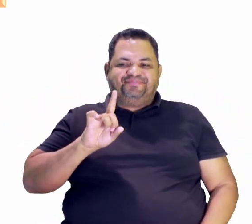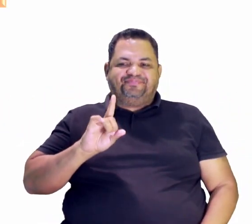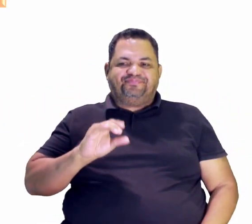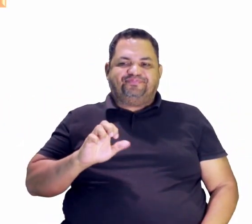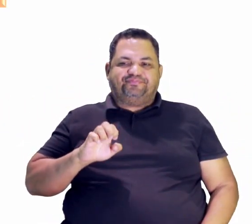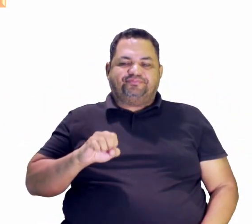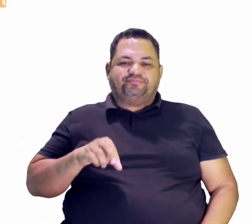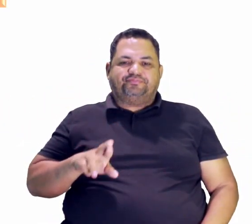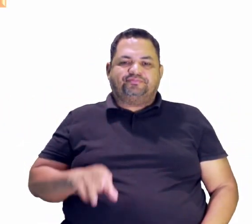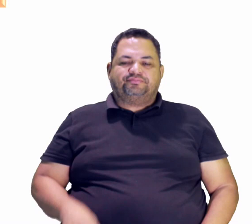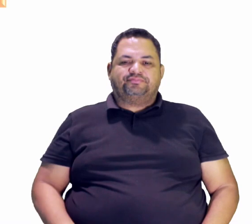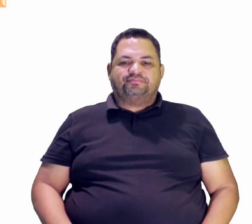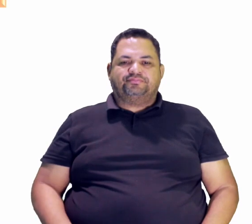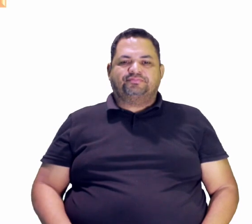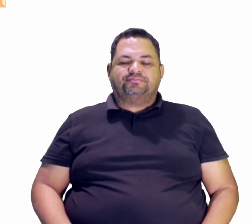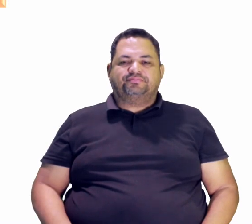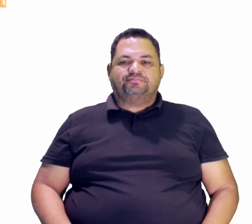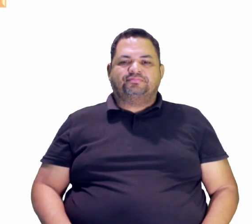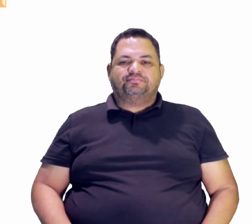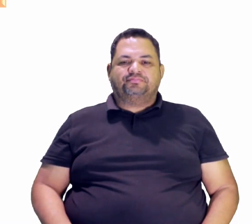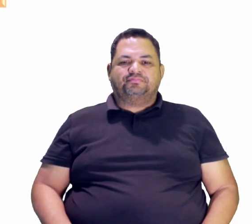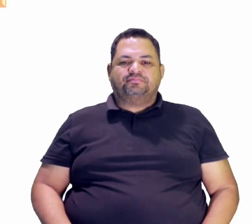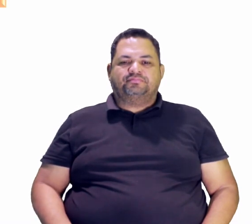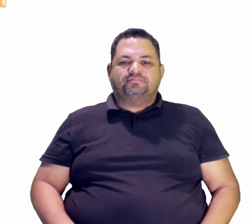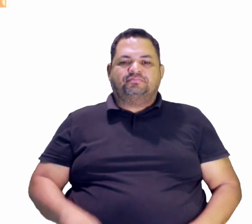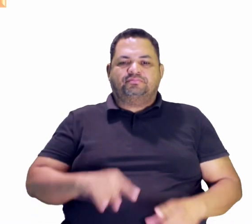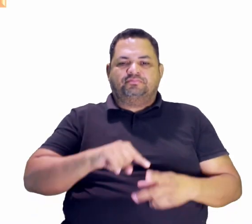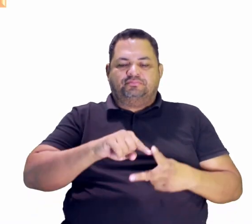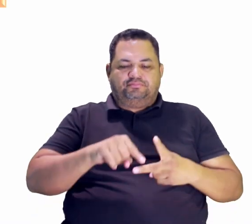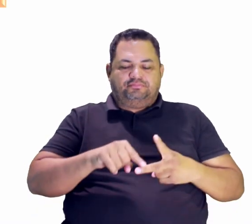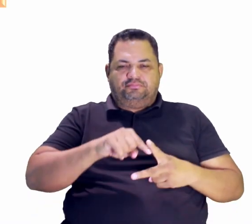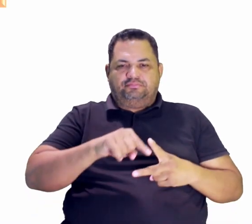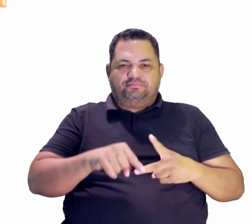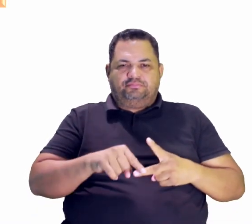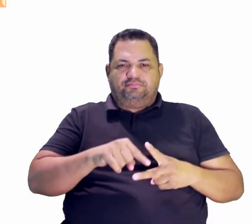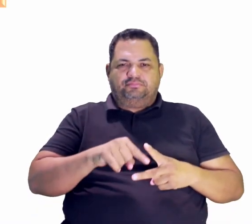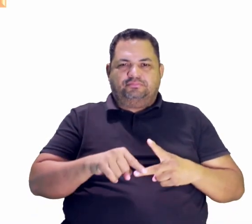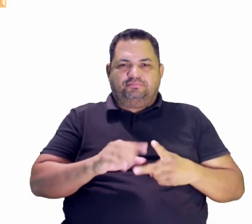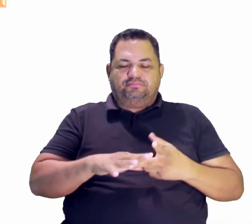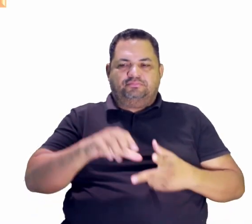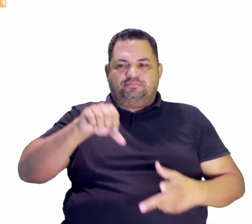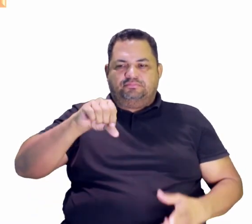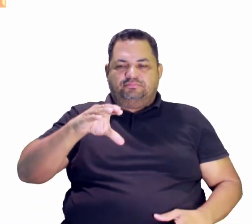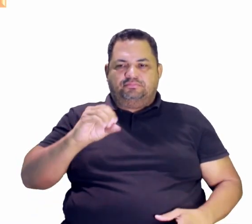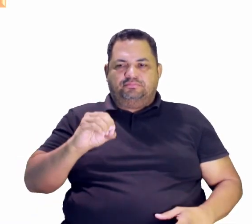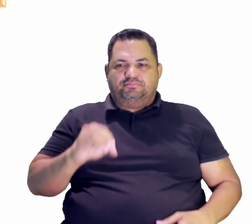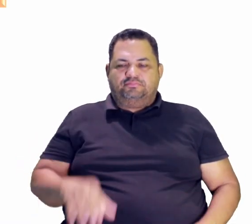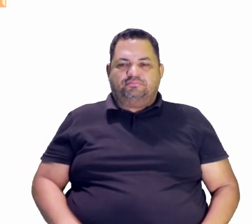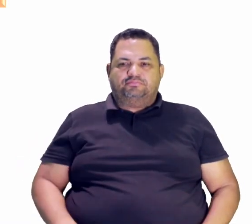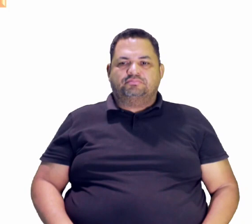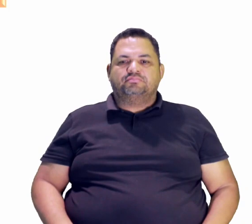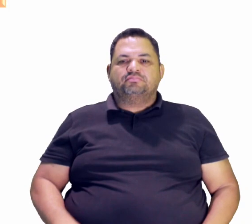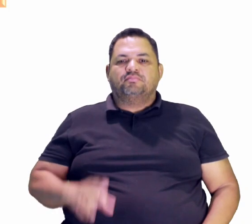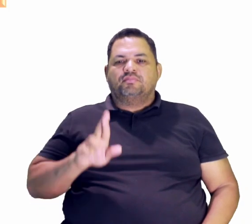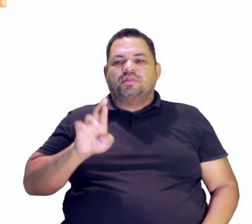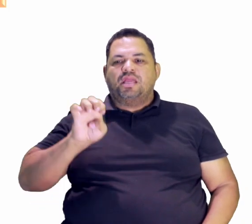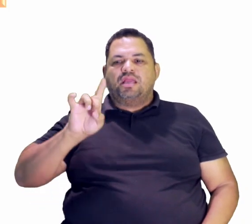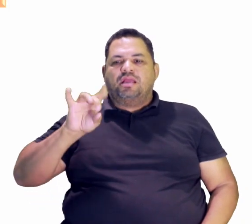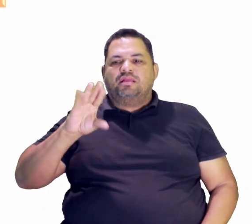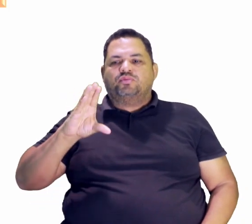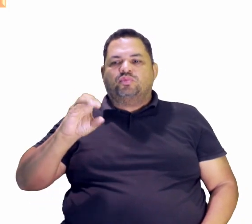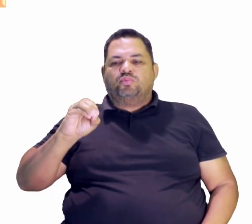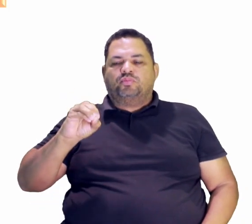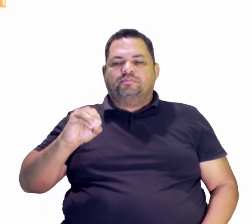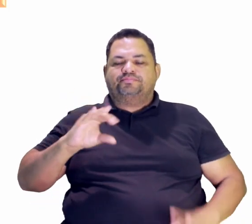perpendicular. Perpendicular, ângulo de 90, ortogonal, ângulo reto. Todas essas